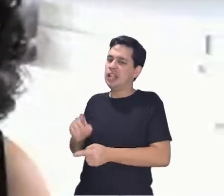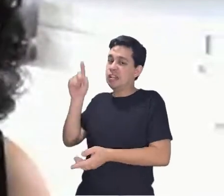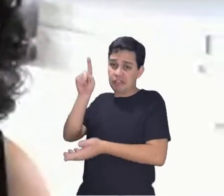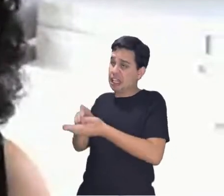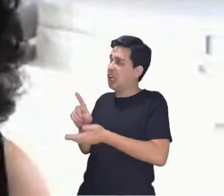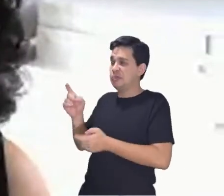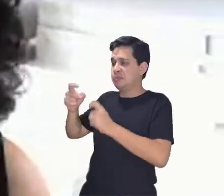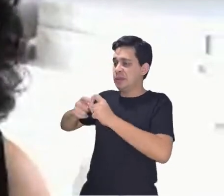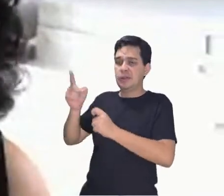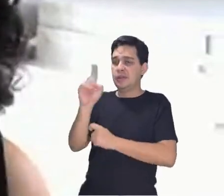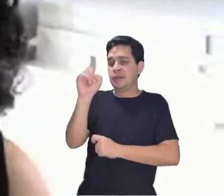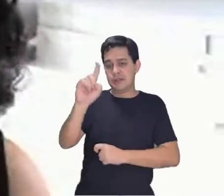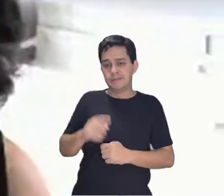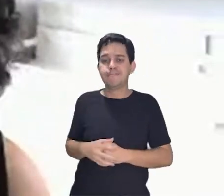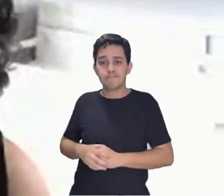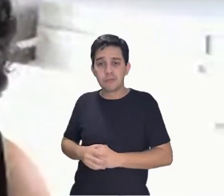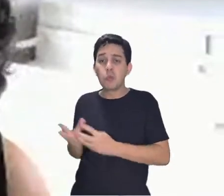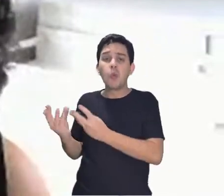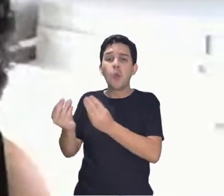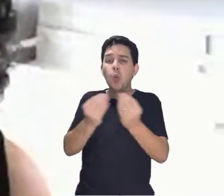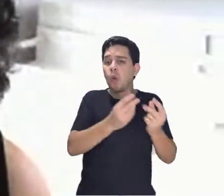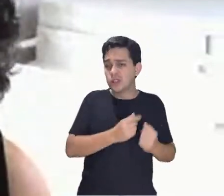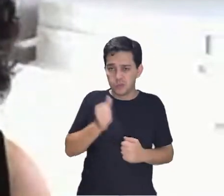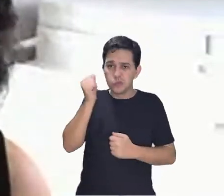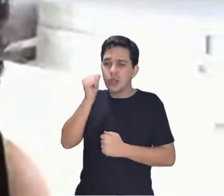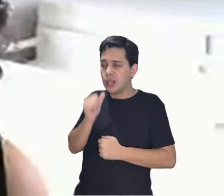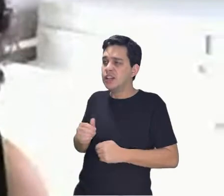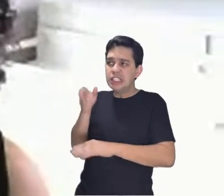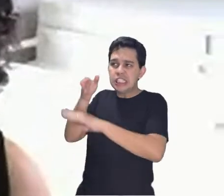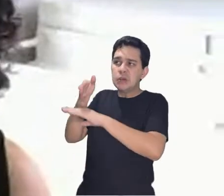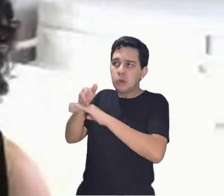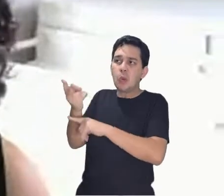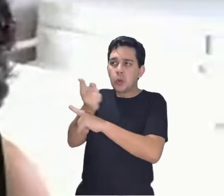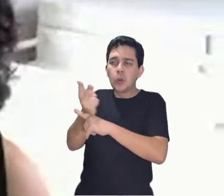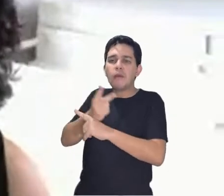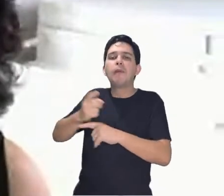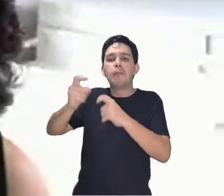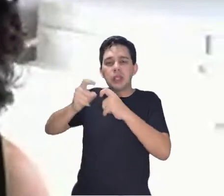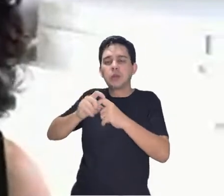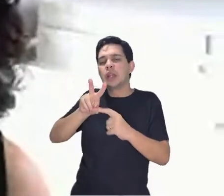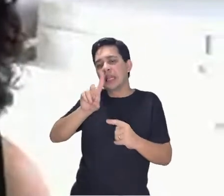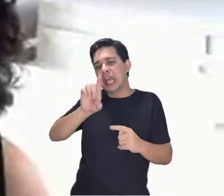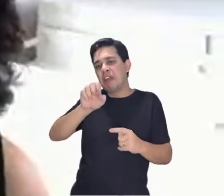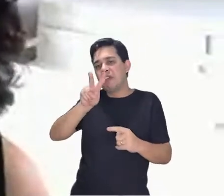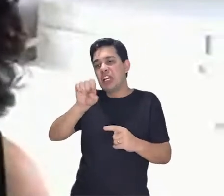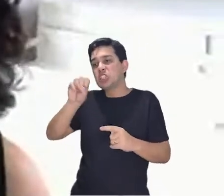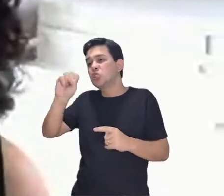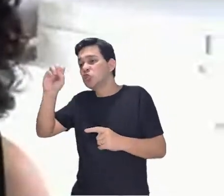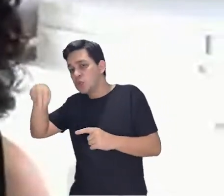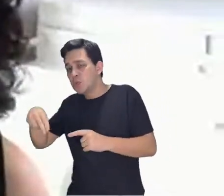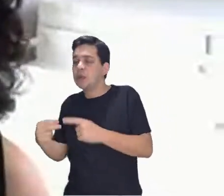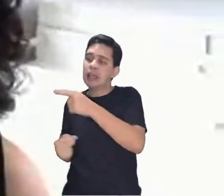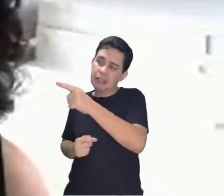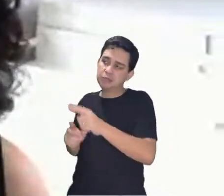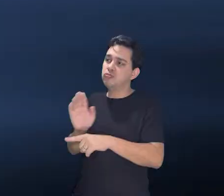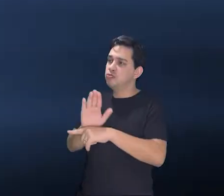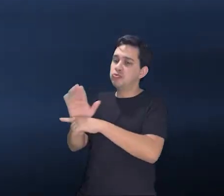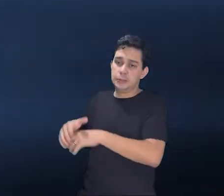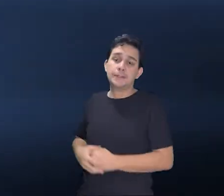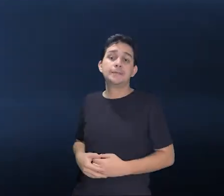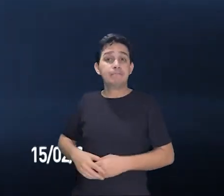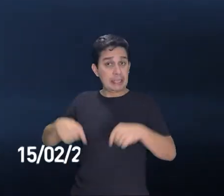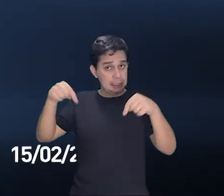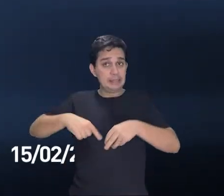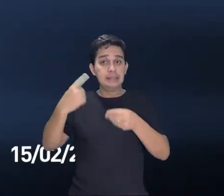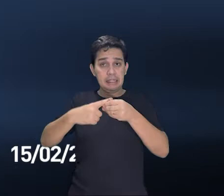participou do procedimento e pretendia fazer captar outros clientes para o mesmo procedimento aqui na cidade de Teresópolis.